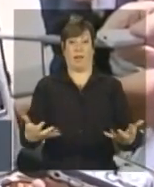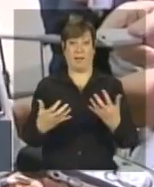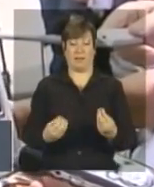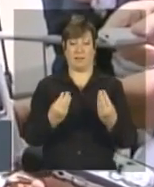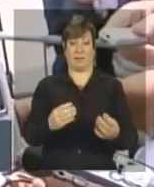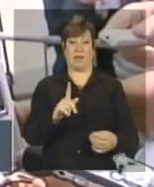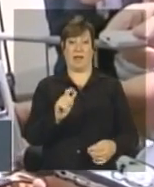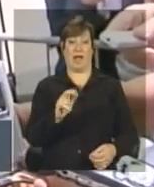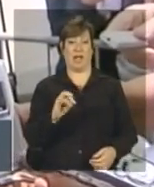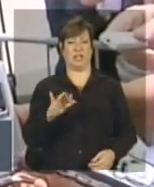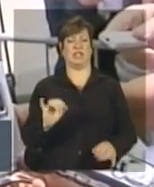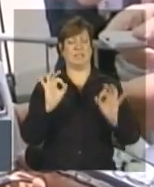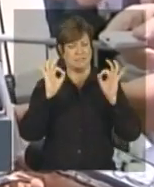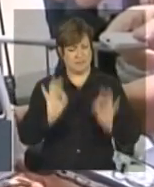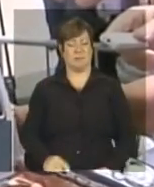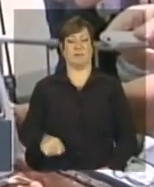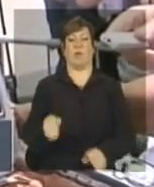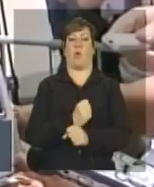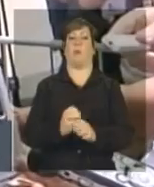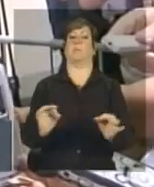garantir que essa obra seja realizada.